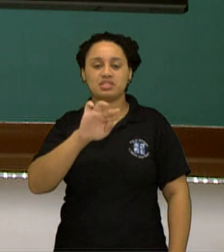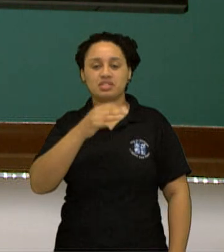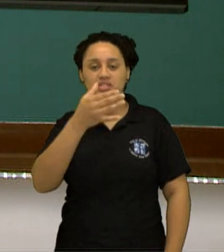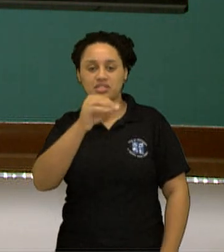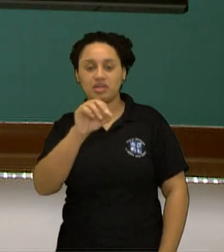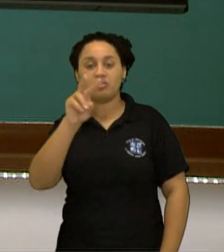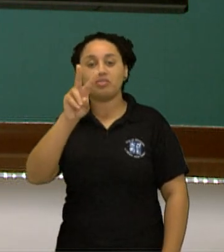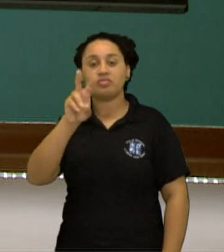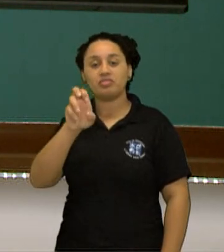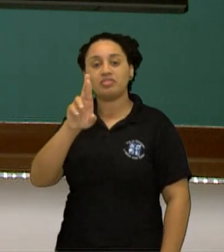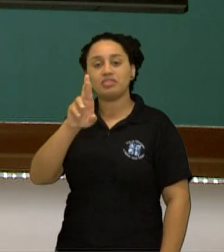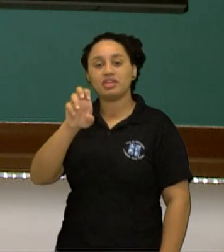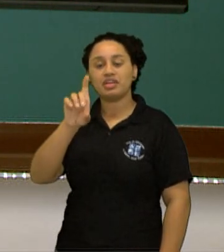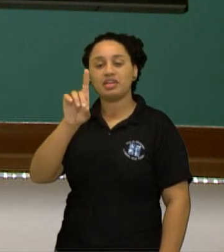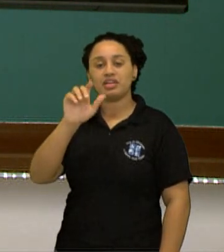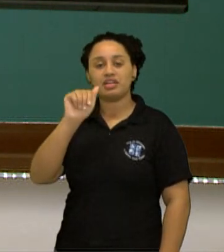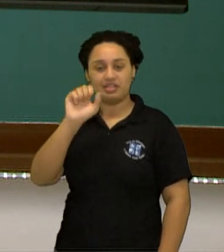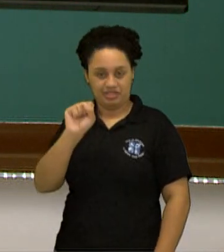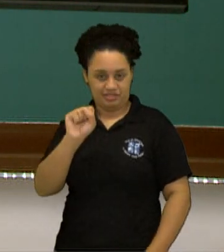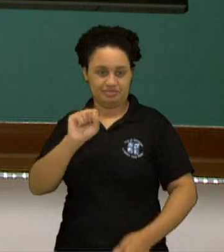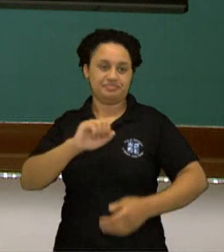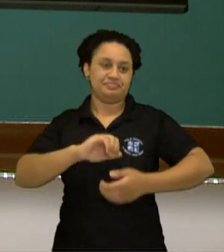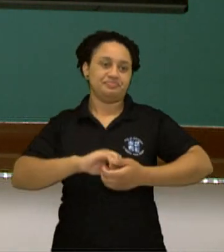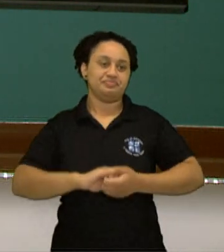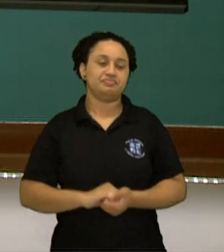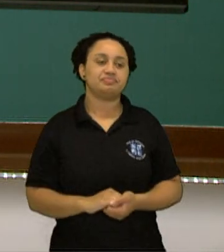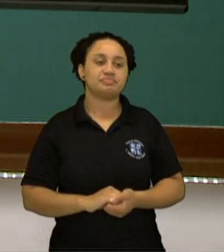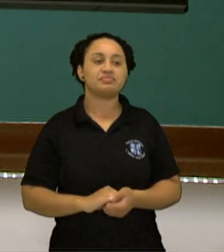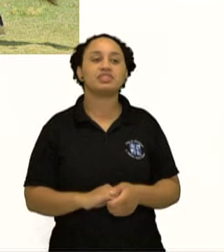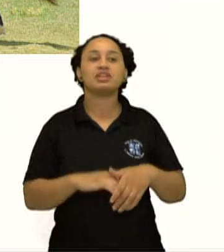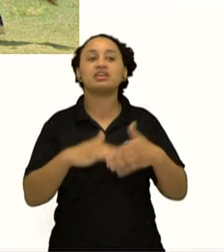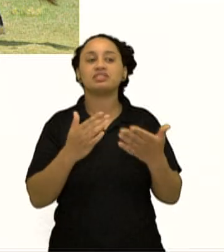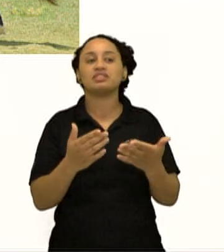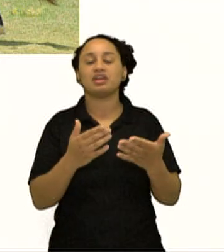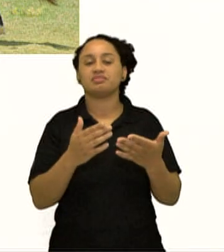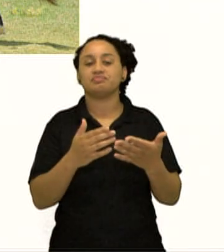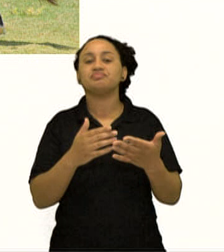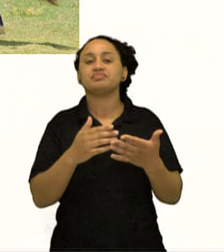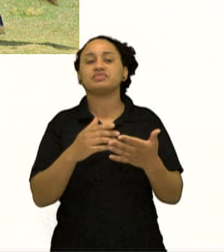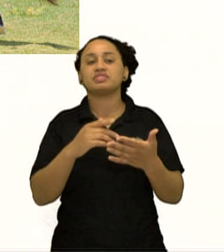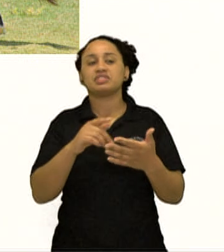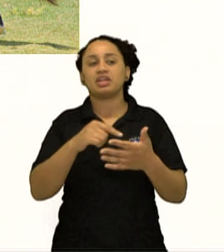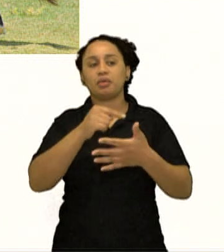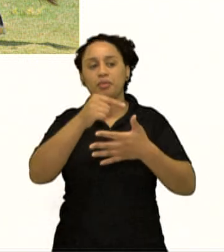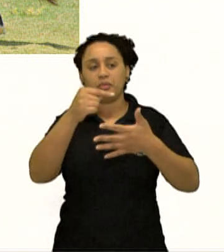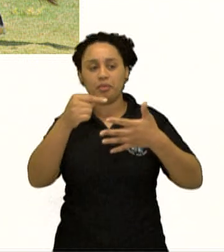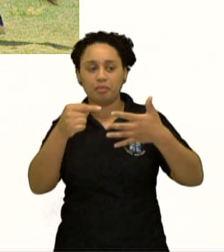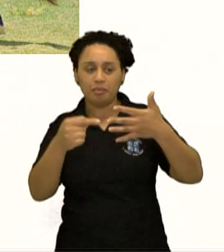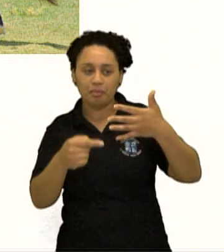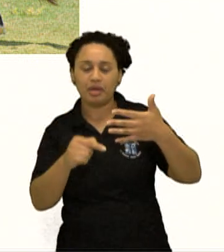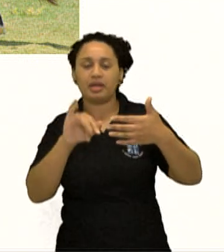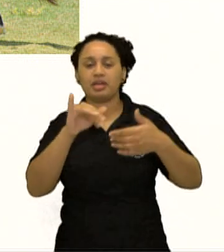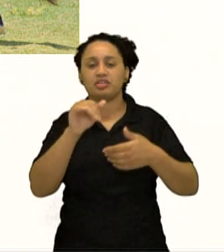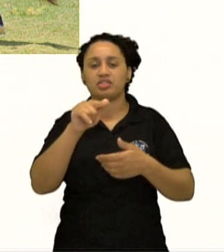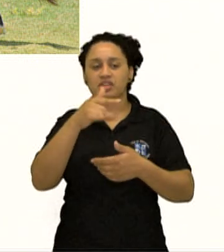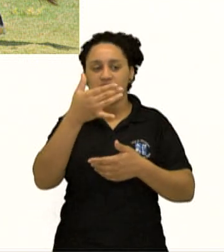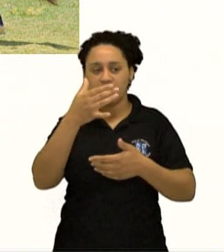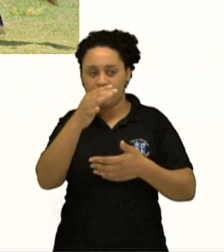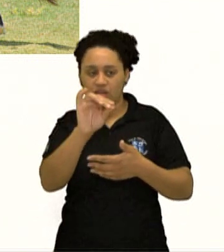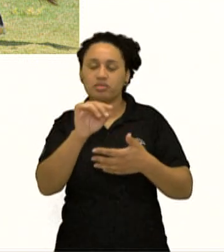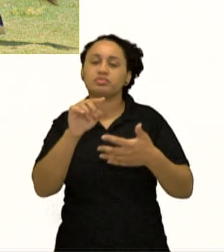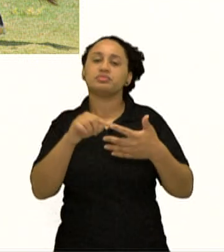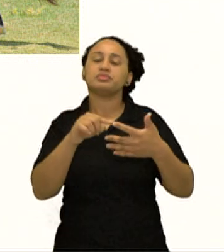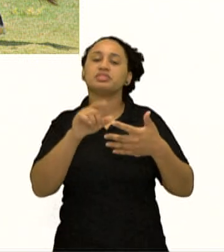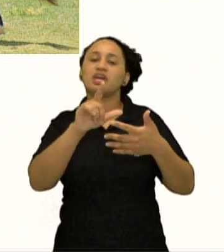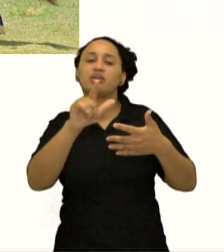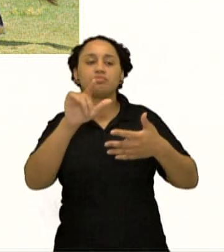todas. Jagunço, interpretação Valentia e medo, letrado e letrado,